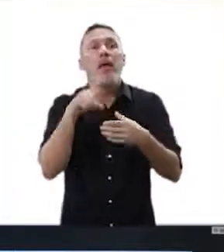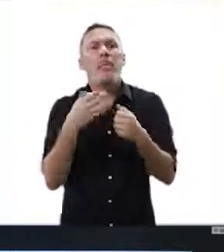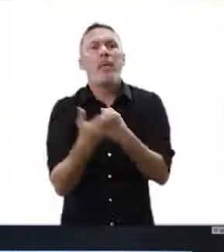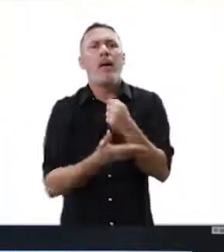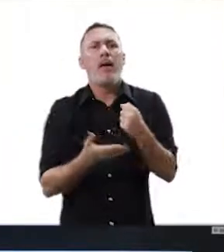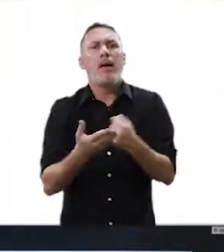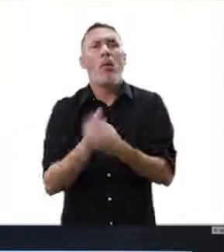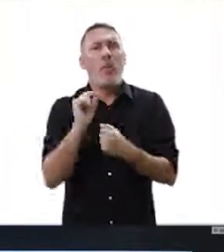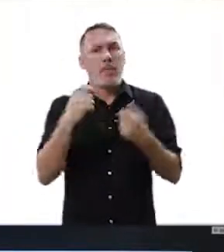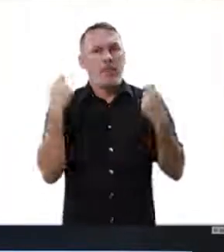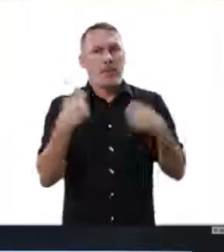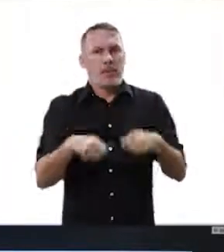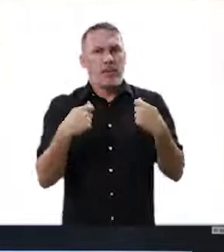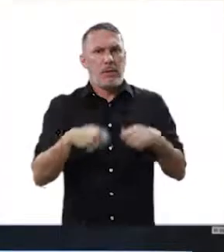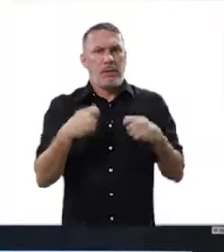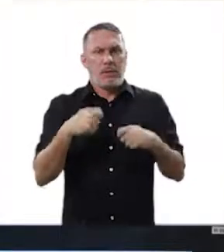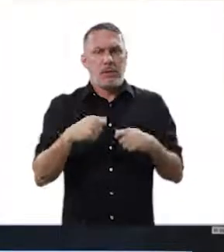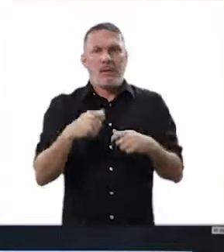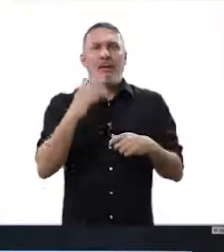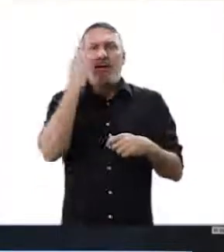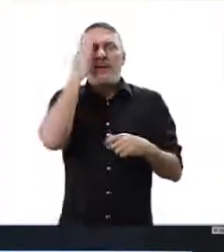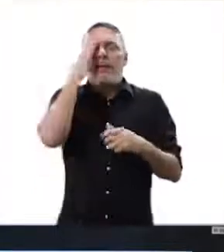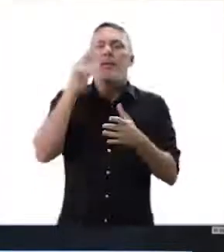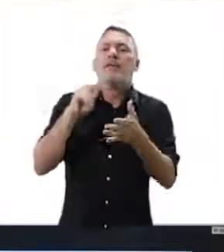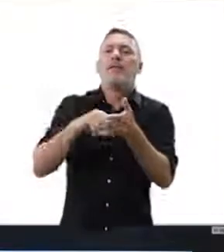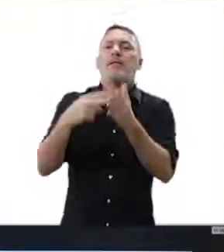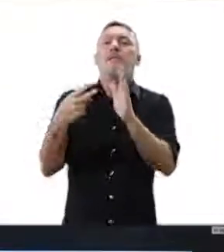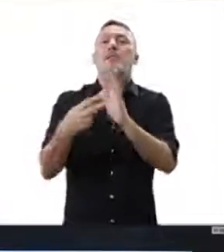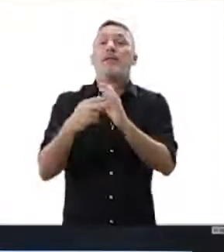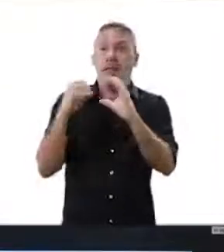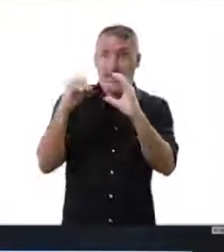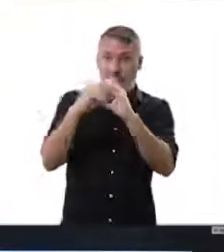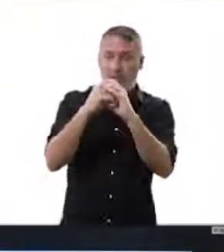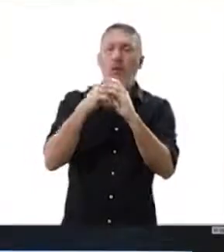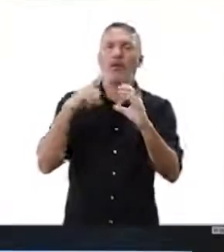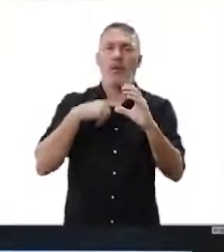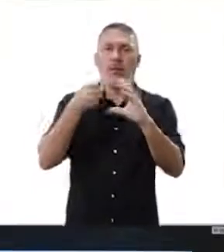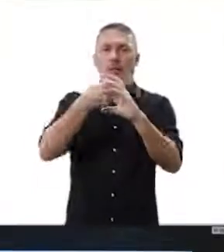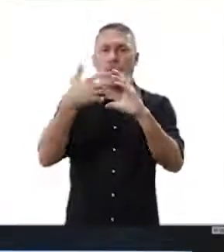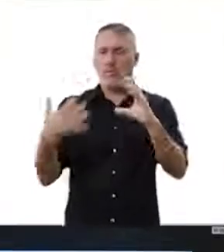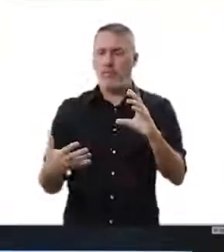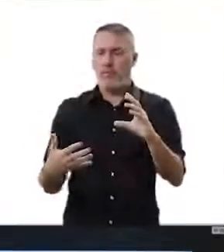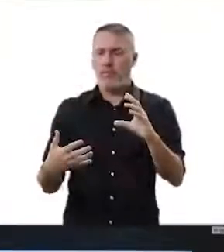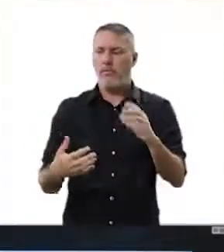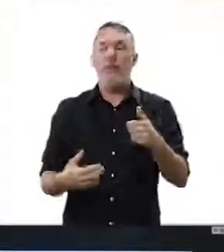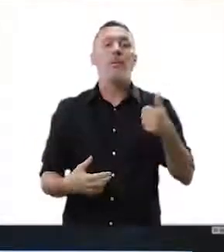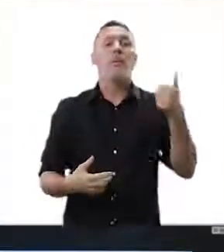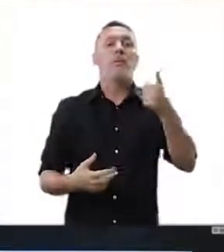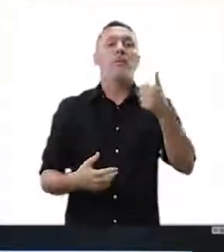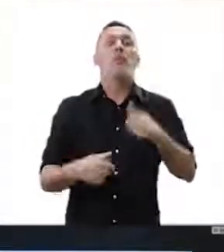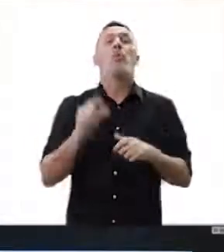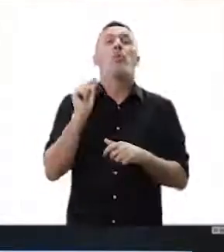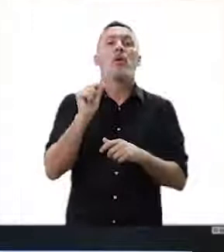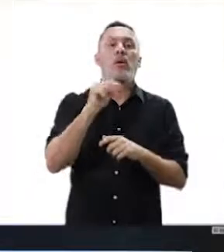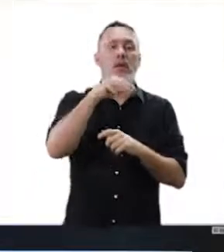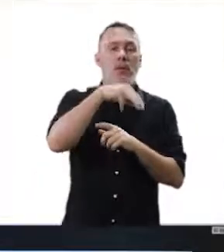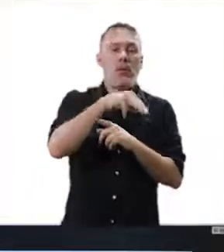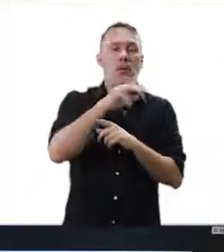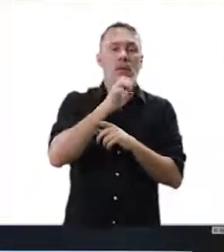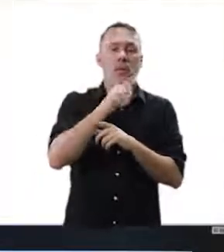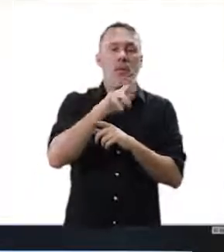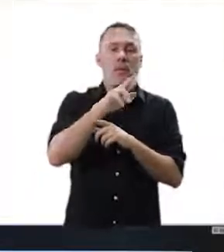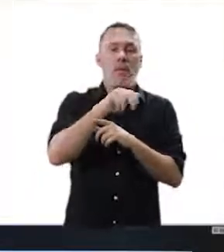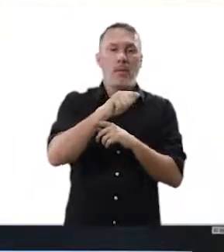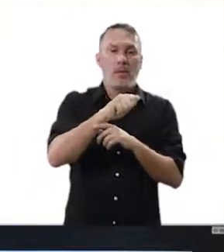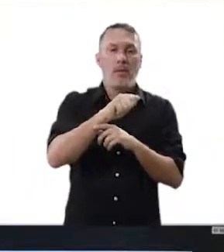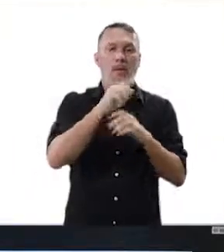O primeiro, membrana plasmática, que é conhecida também como membrana celular, membrana